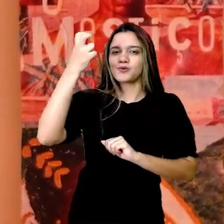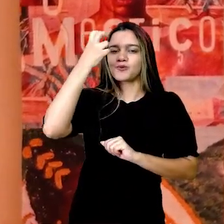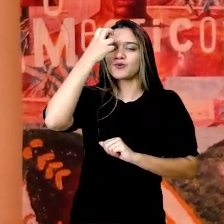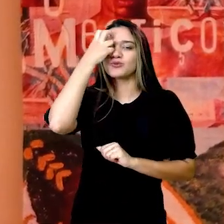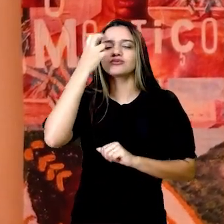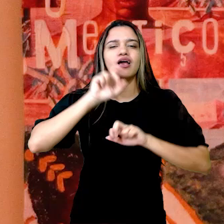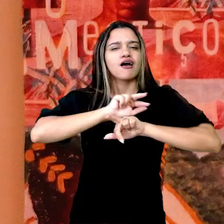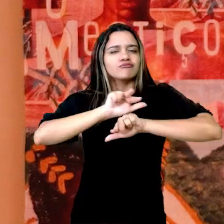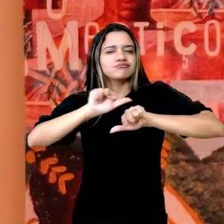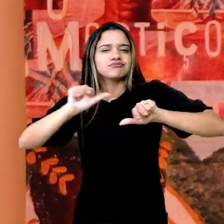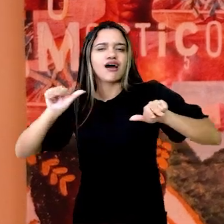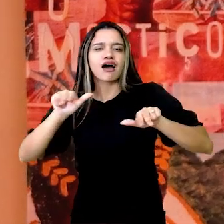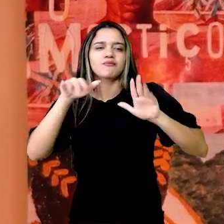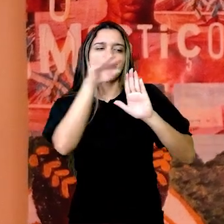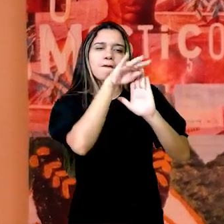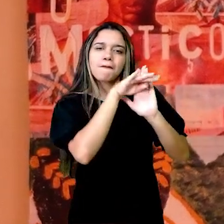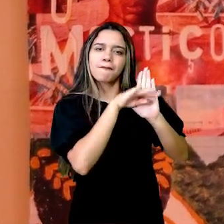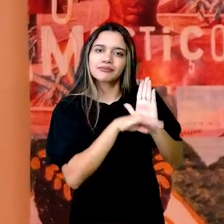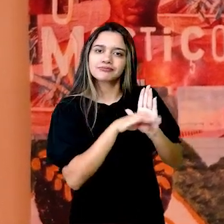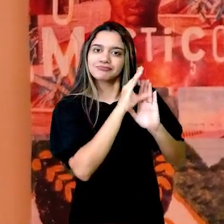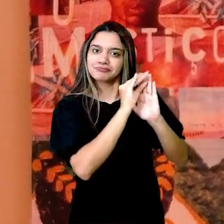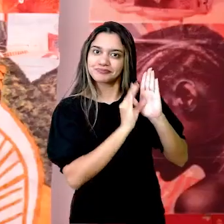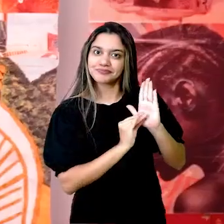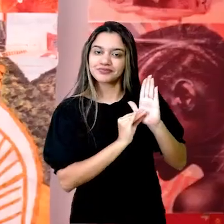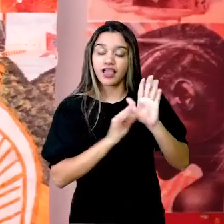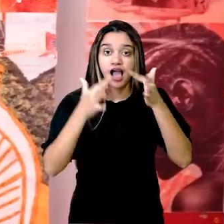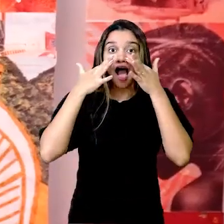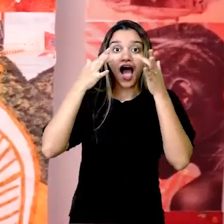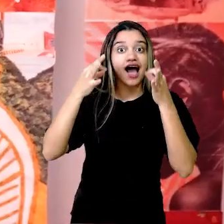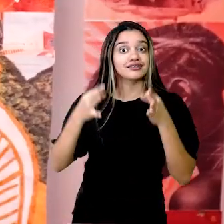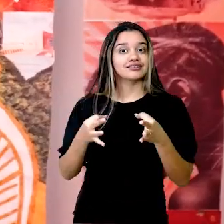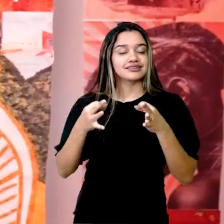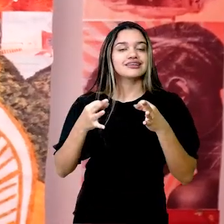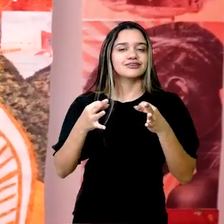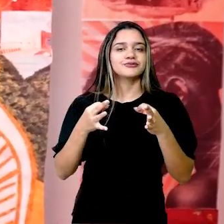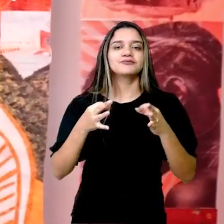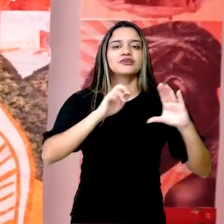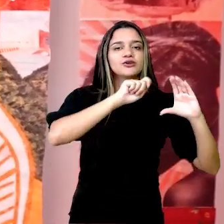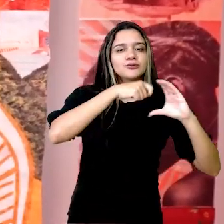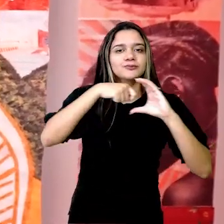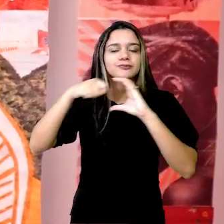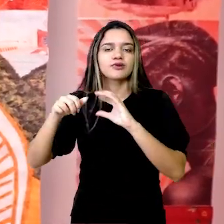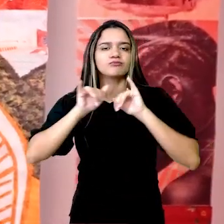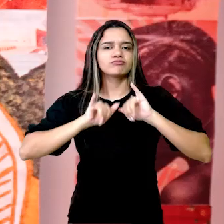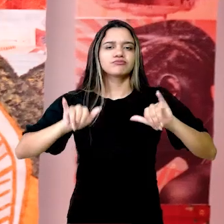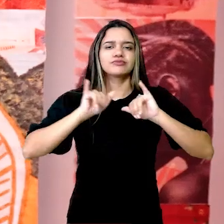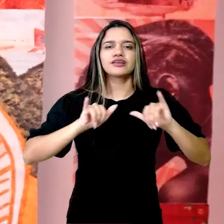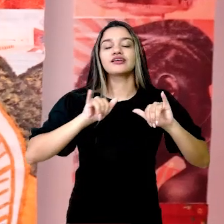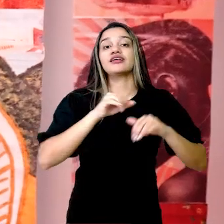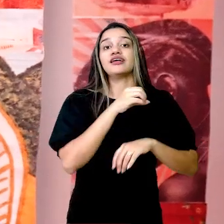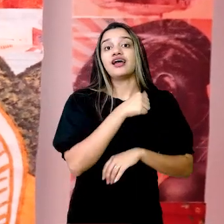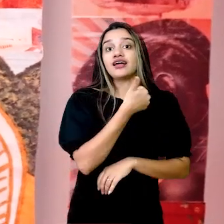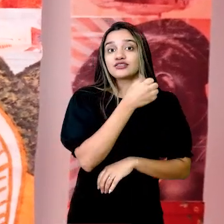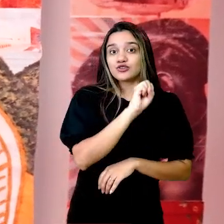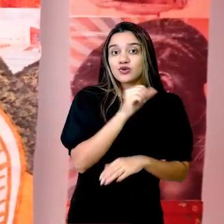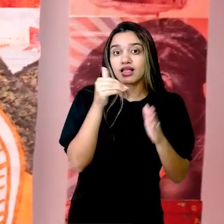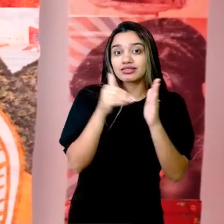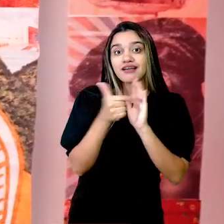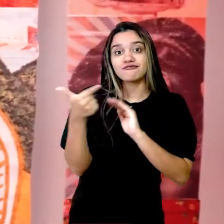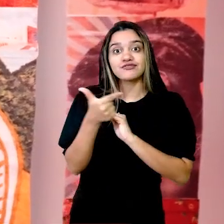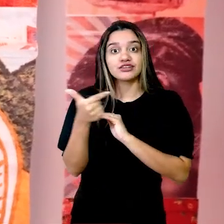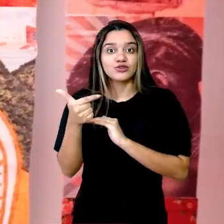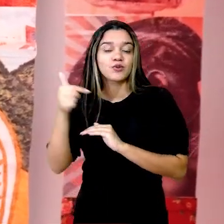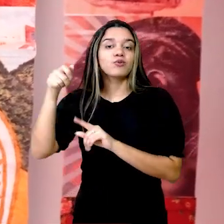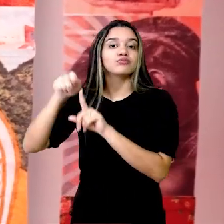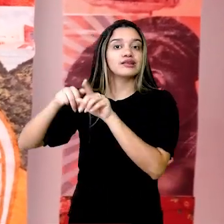nos diversos componentes curriculares. Fique atento! Os episódios serão lançados de 18 a 22